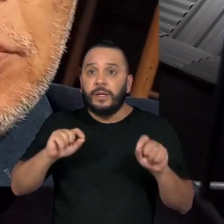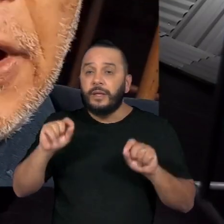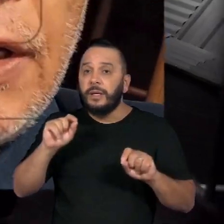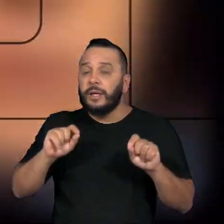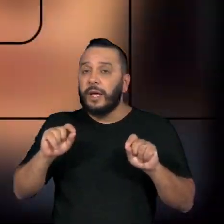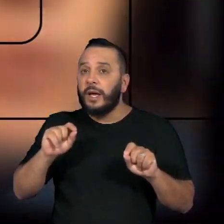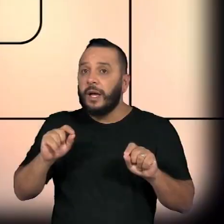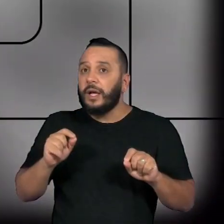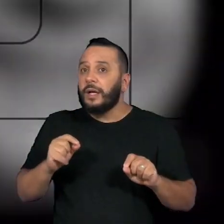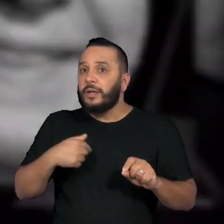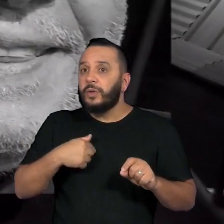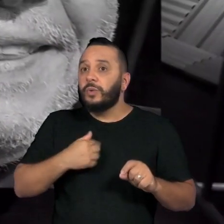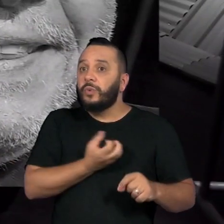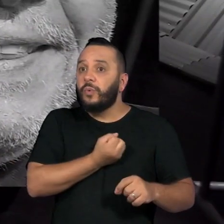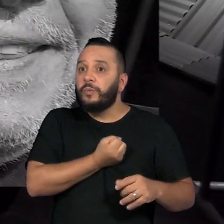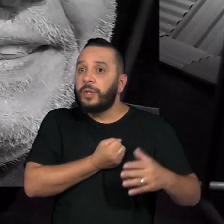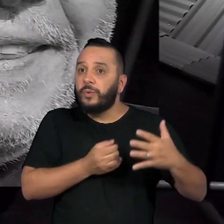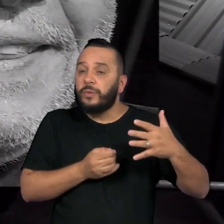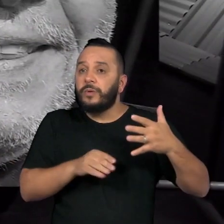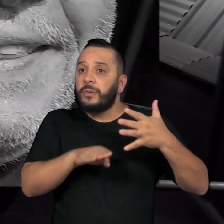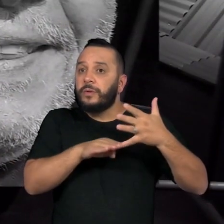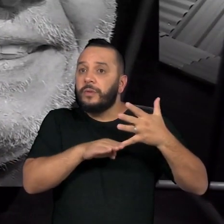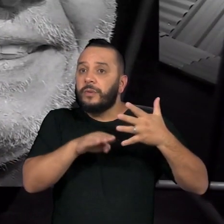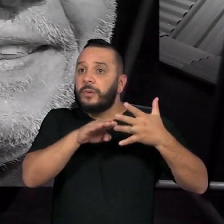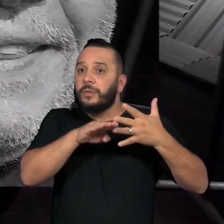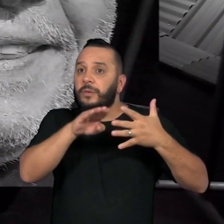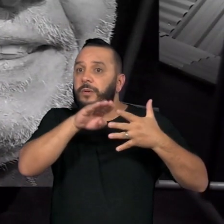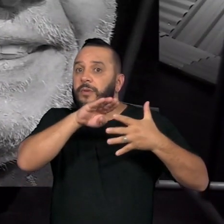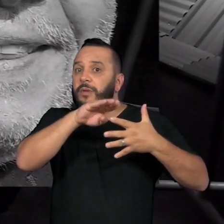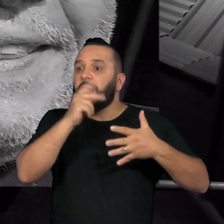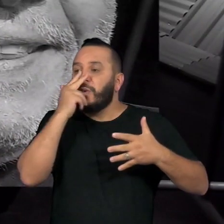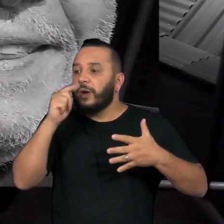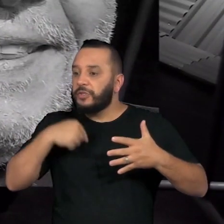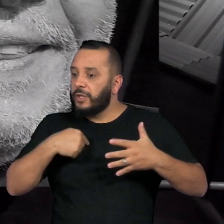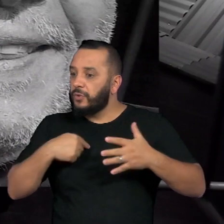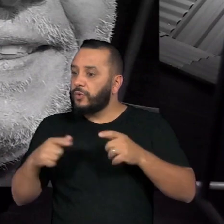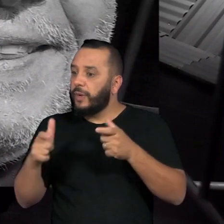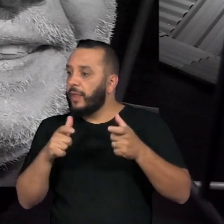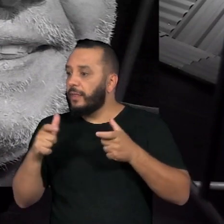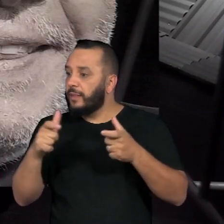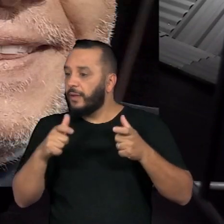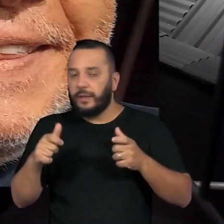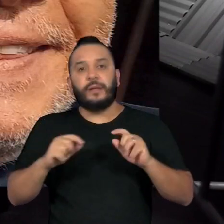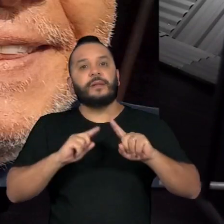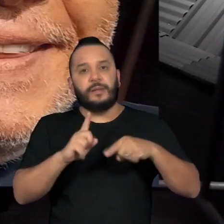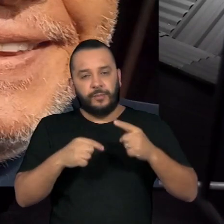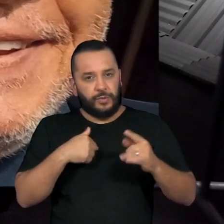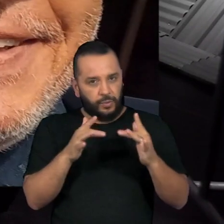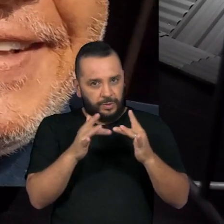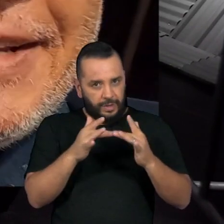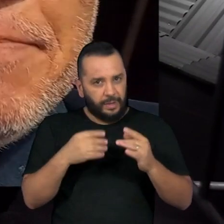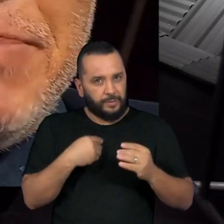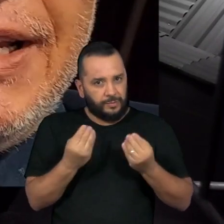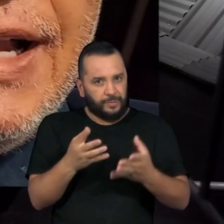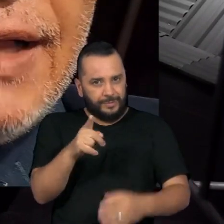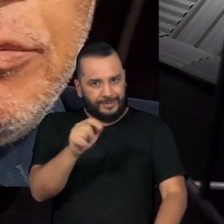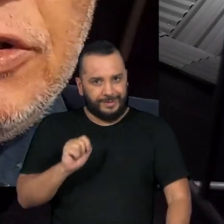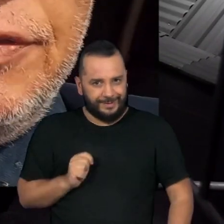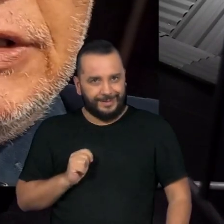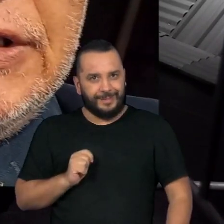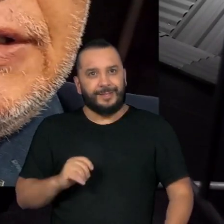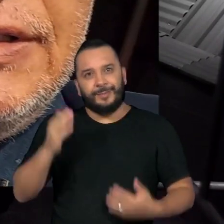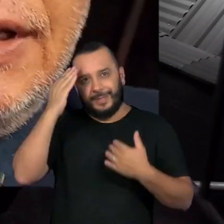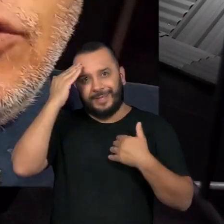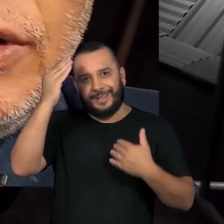número do espectro? Já tenho certeza. Sou extraterrestre. Depois eu te passo meus contatinhos. Obrigado